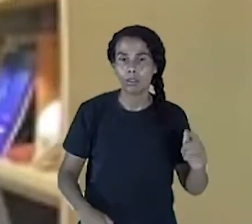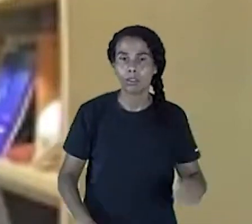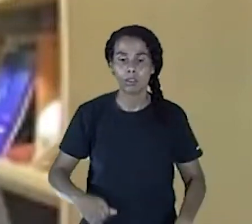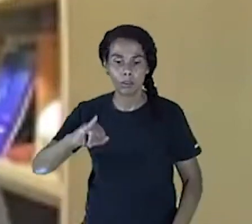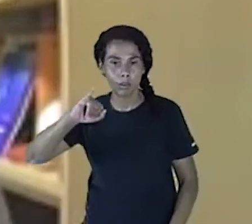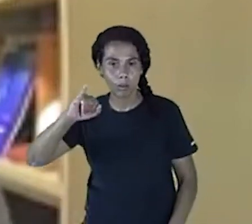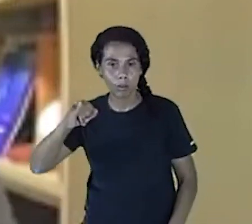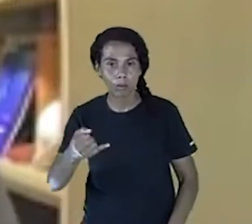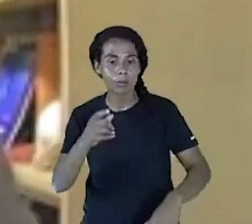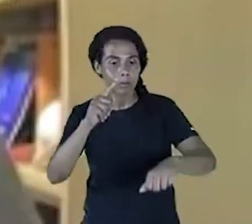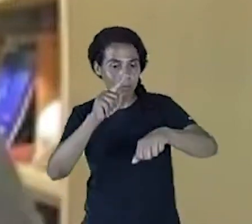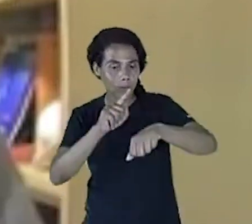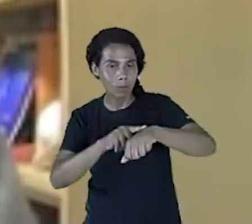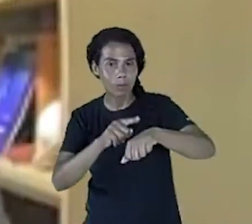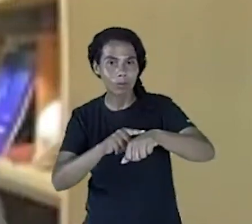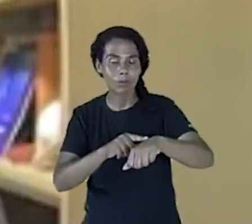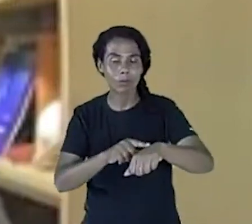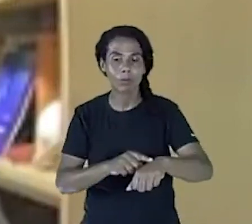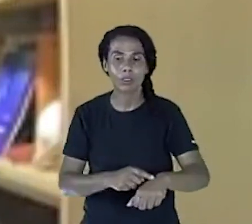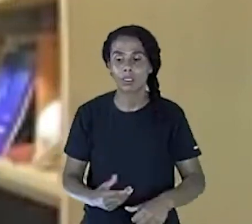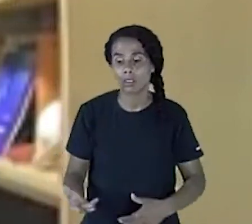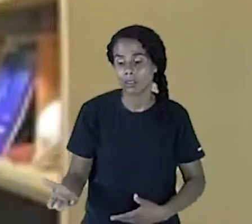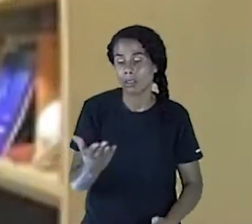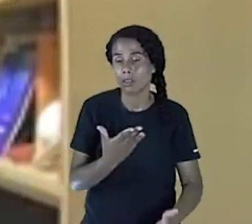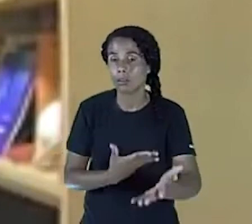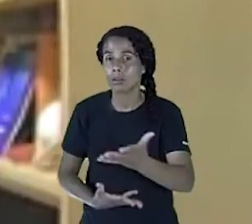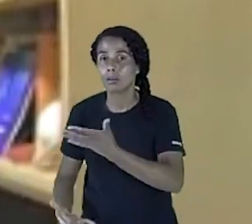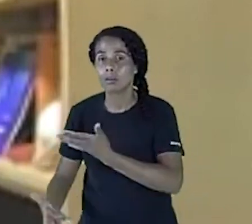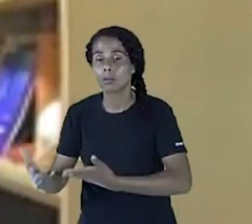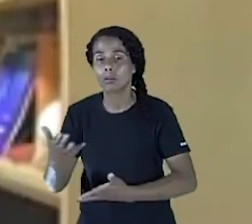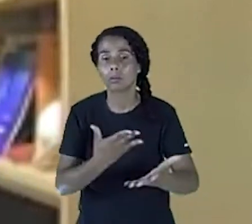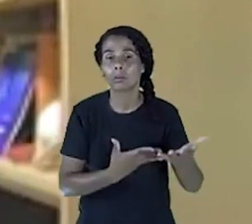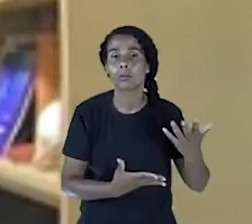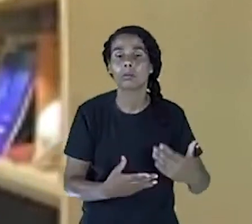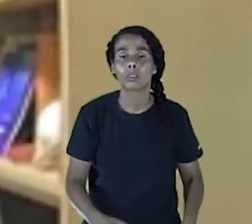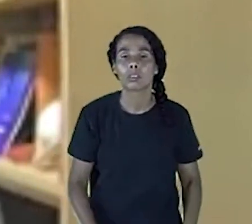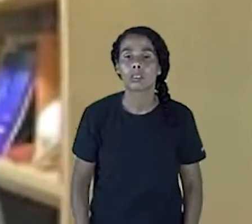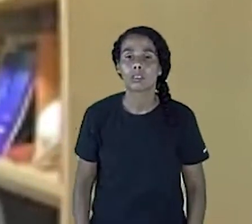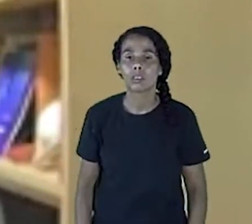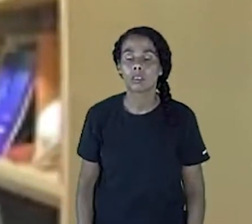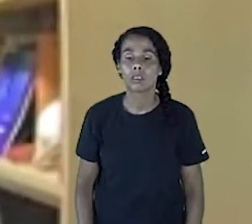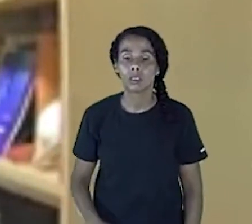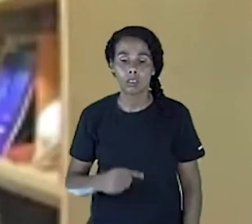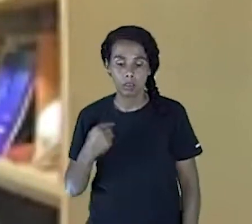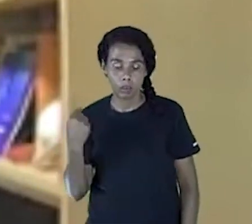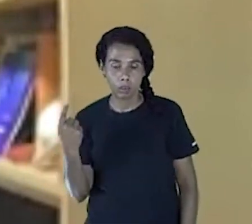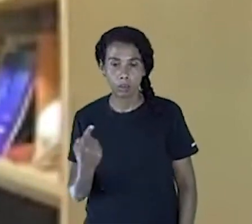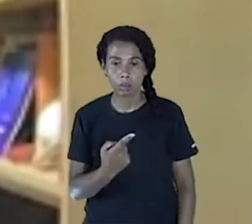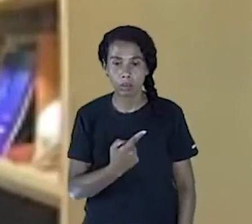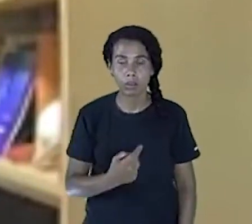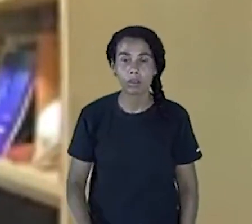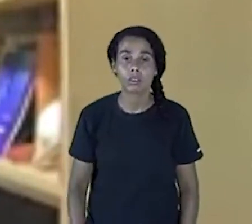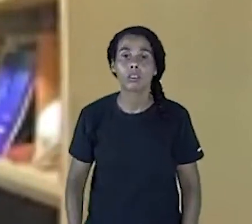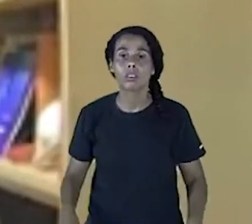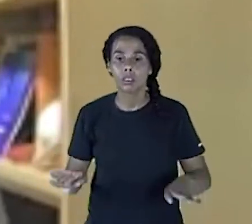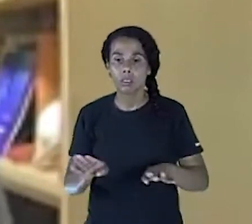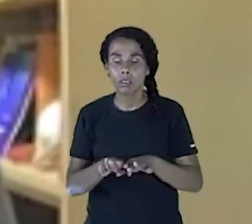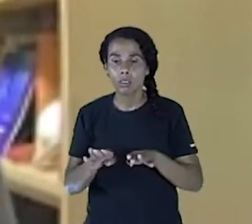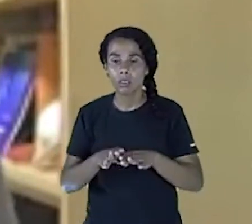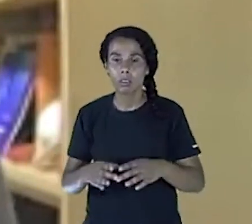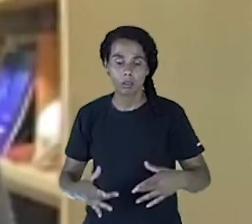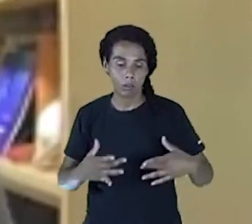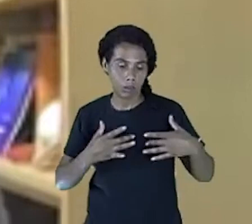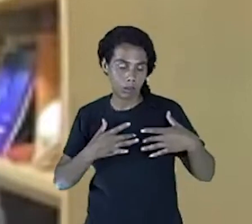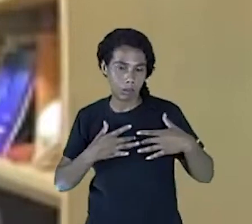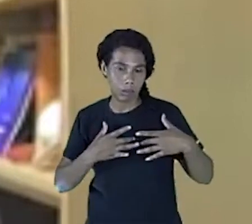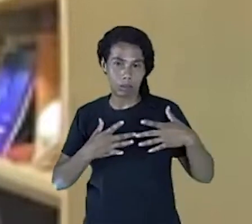e transformar as coisas e ser solidários com tanta gente que está precisando tanto, nossos